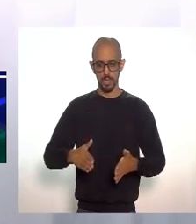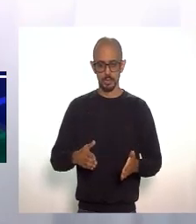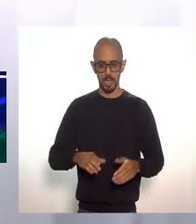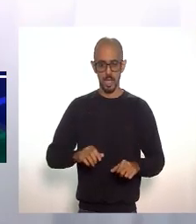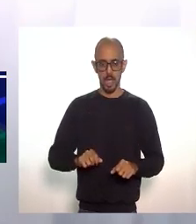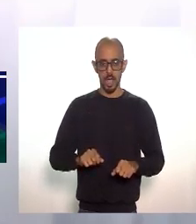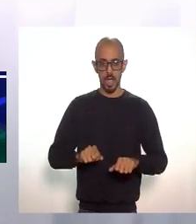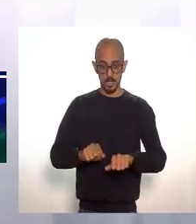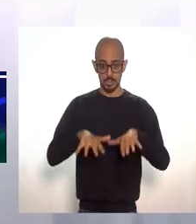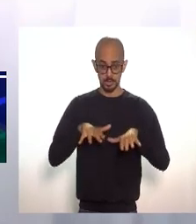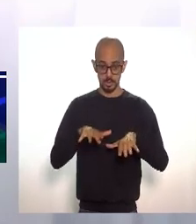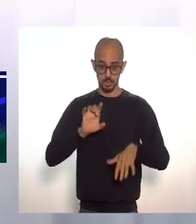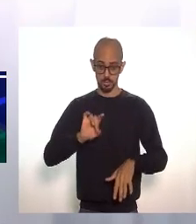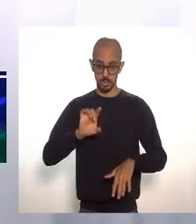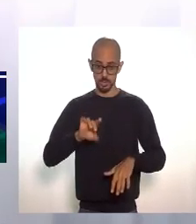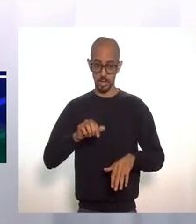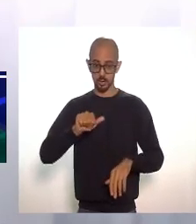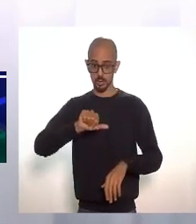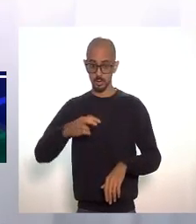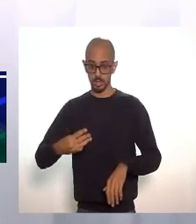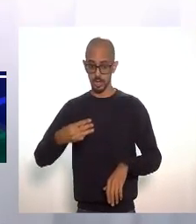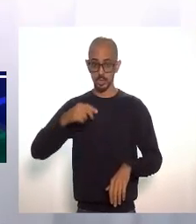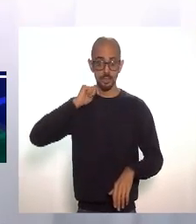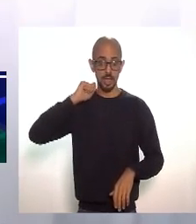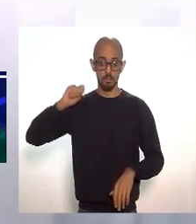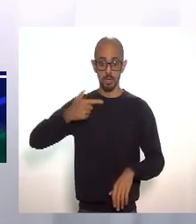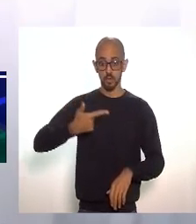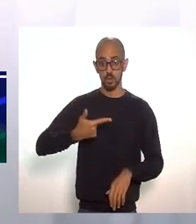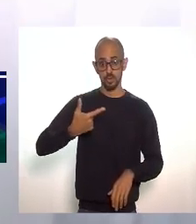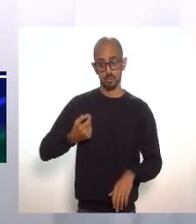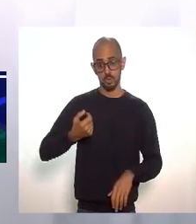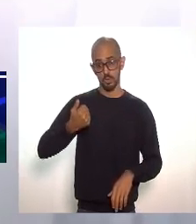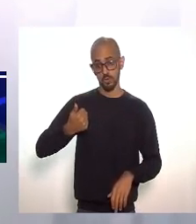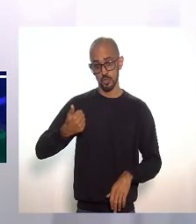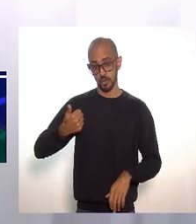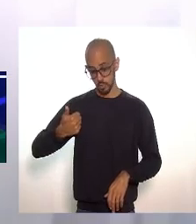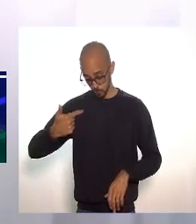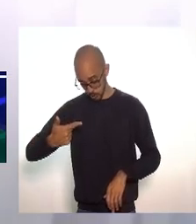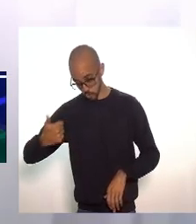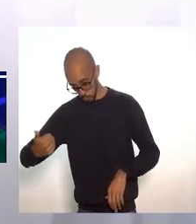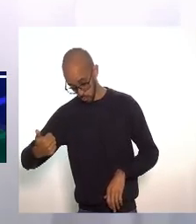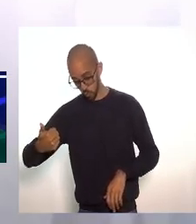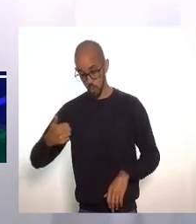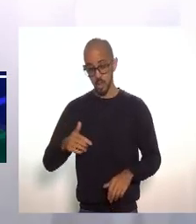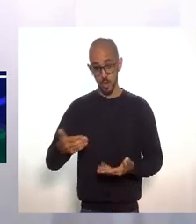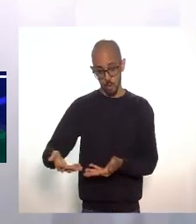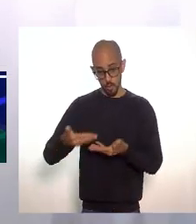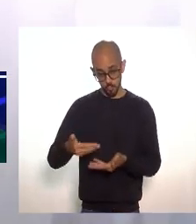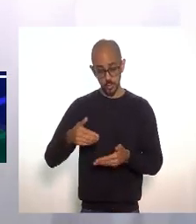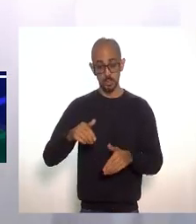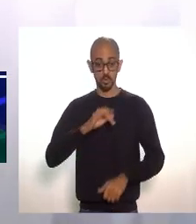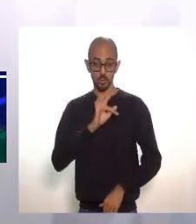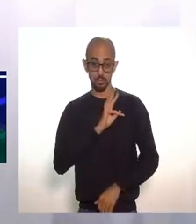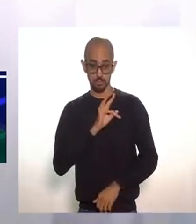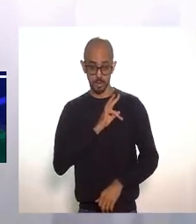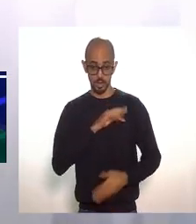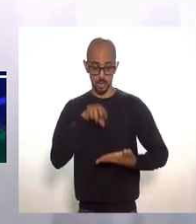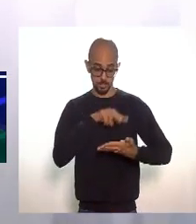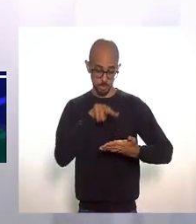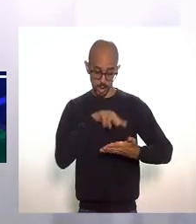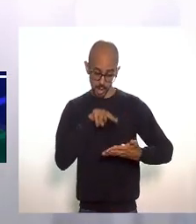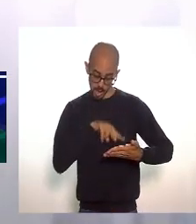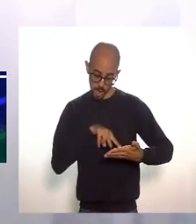dia 13 de abril de 2021. Solicito e convido a deputada Marta Rocha para fazer a